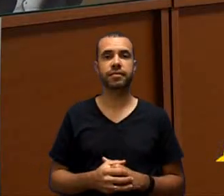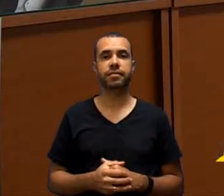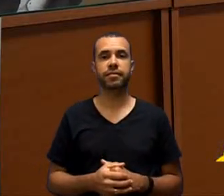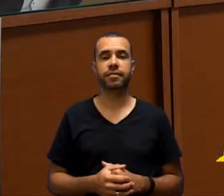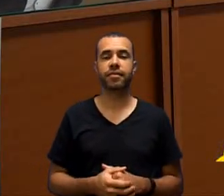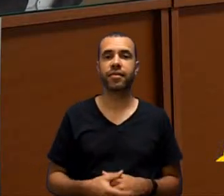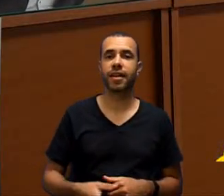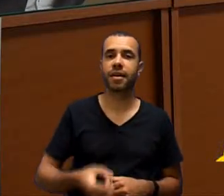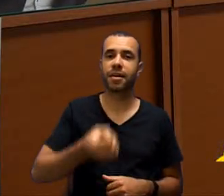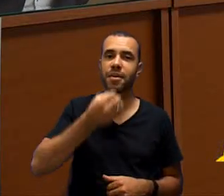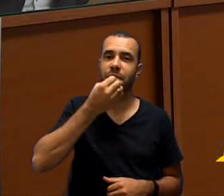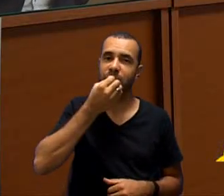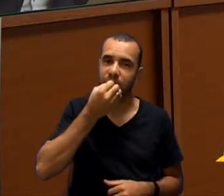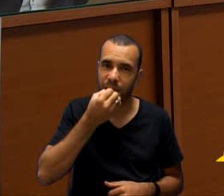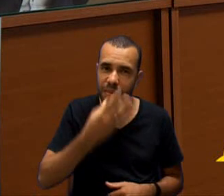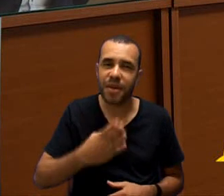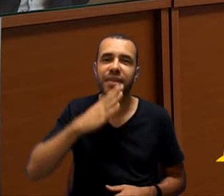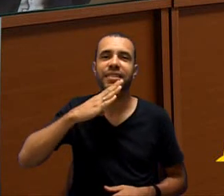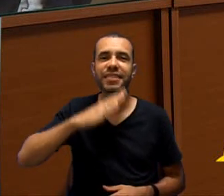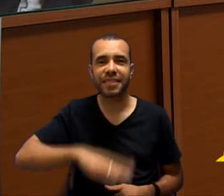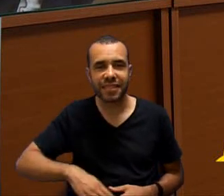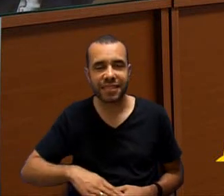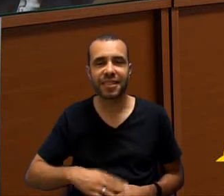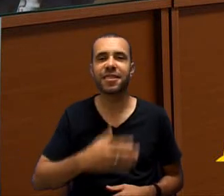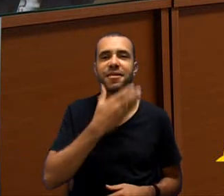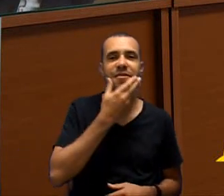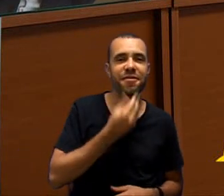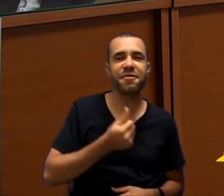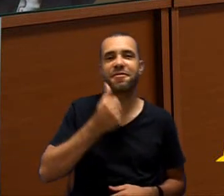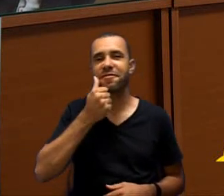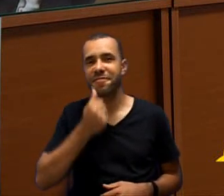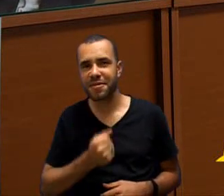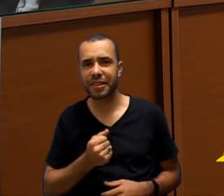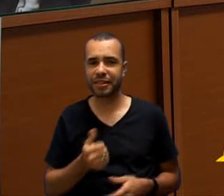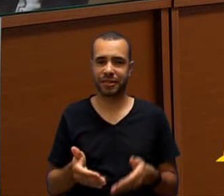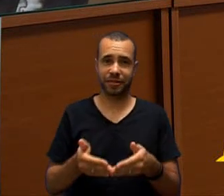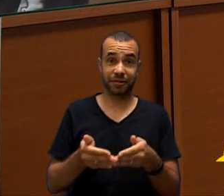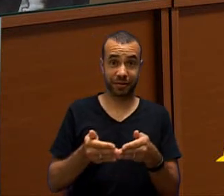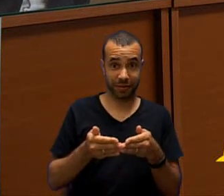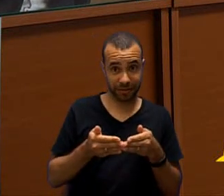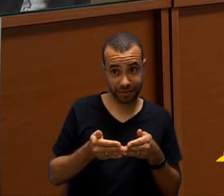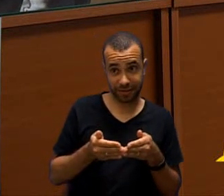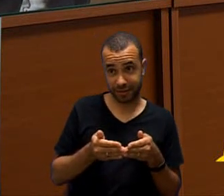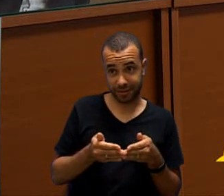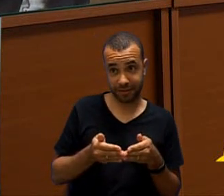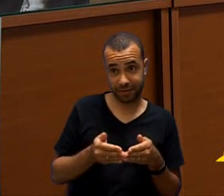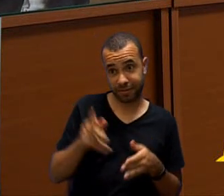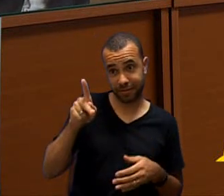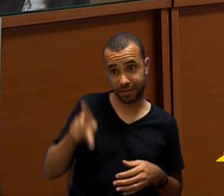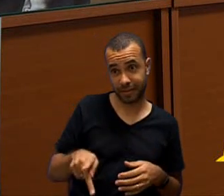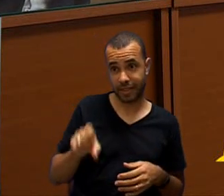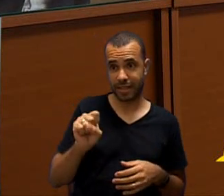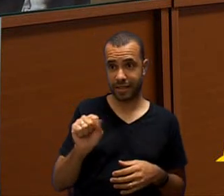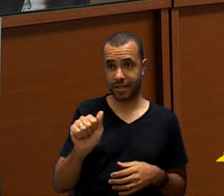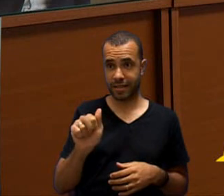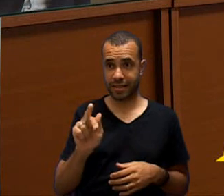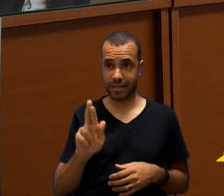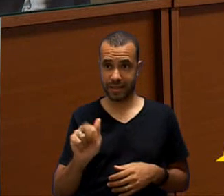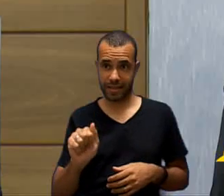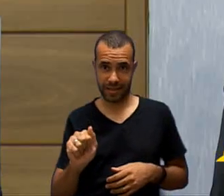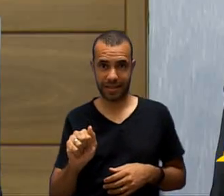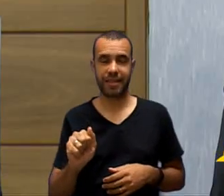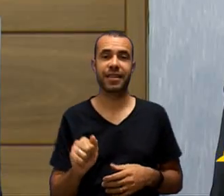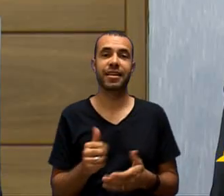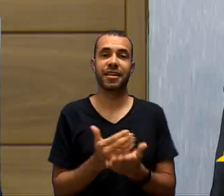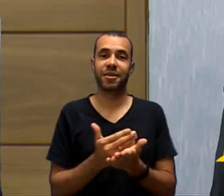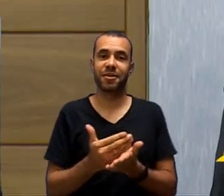Boa tarde, senhoras, senhores. Com a sua licença, presidente Sara, é que iniciamos nossos trabalhos